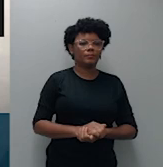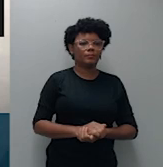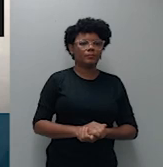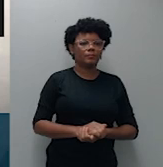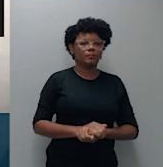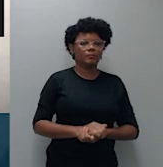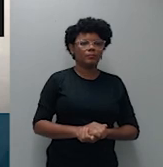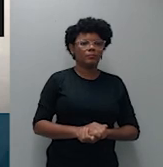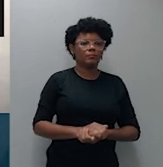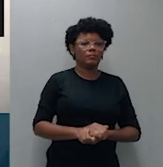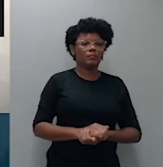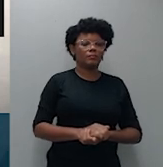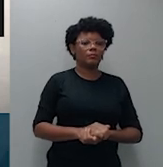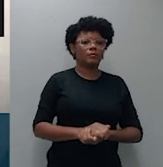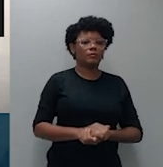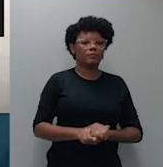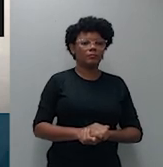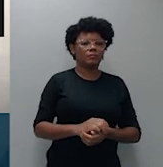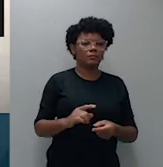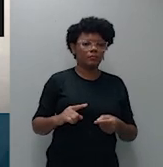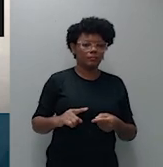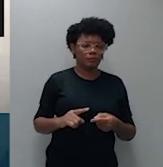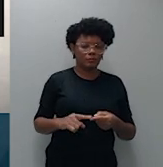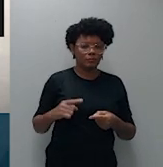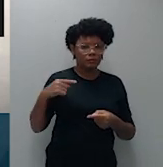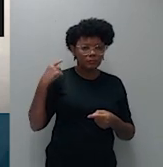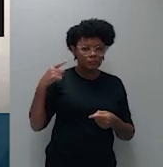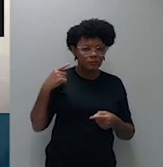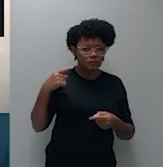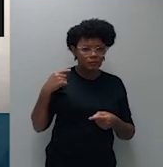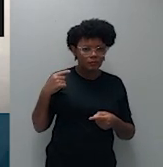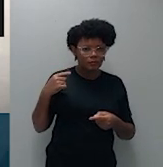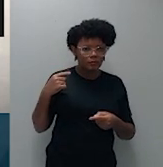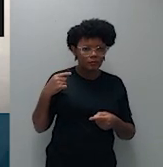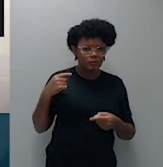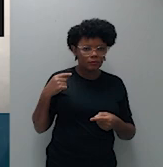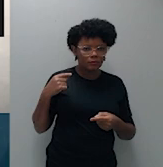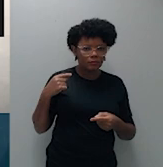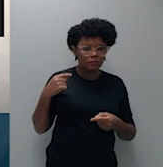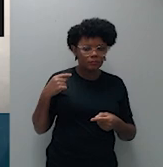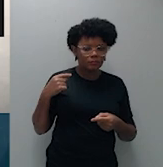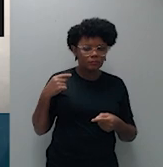eu tô folgado Doutor